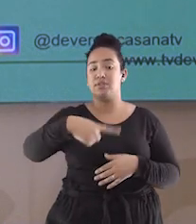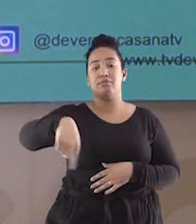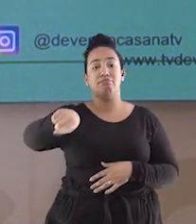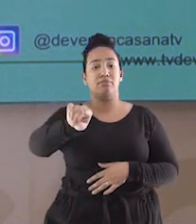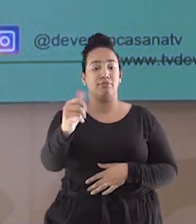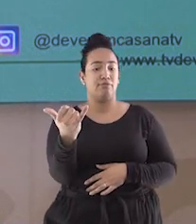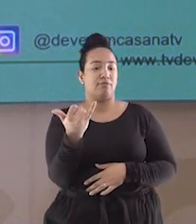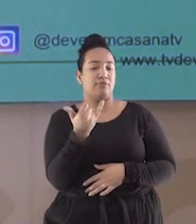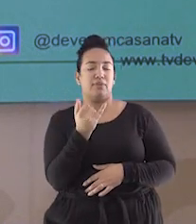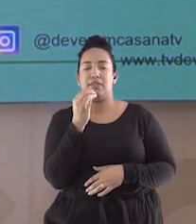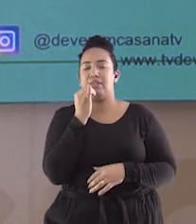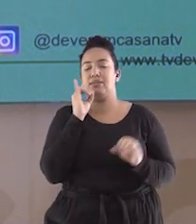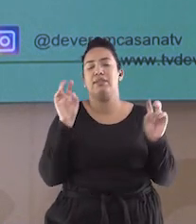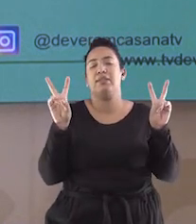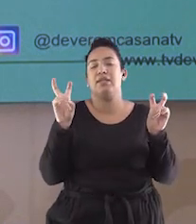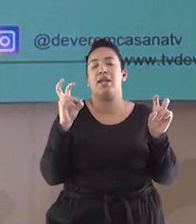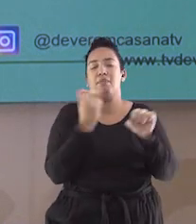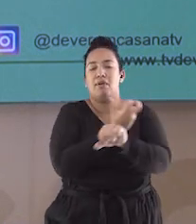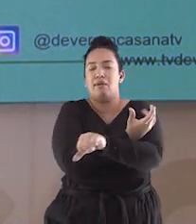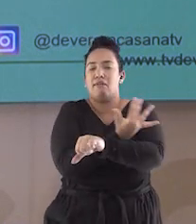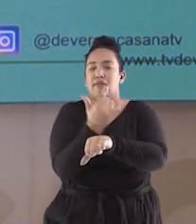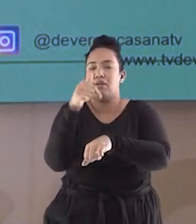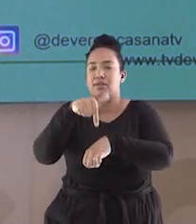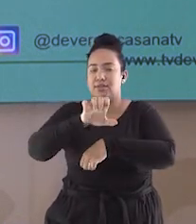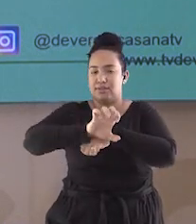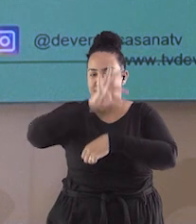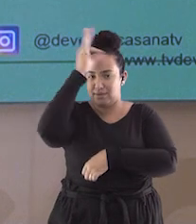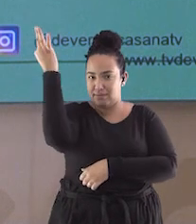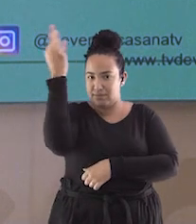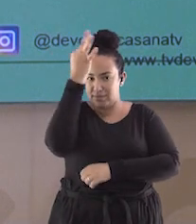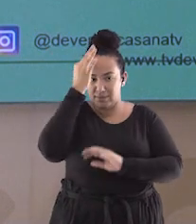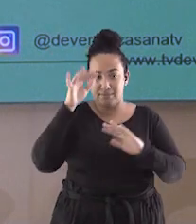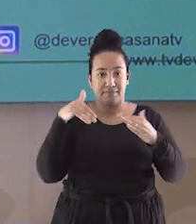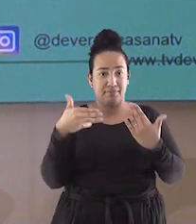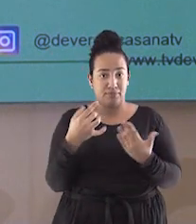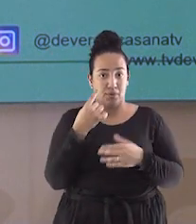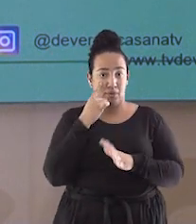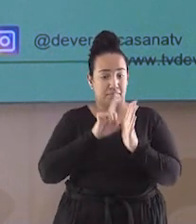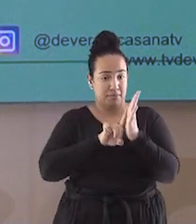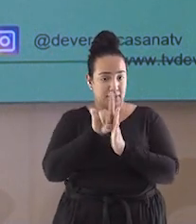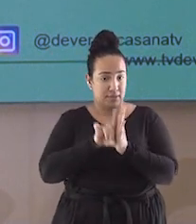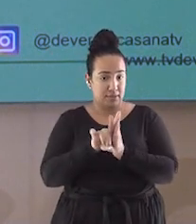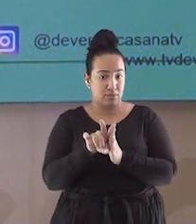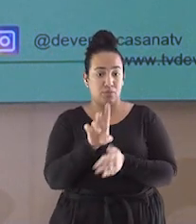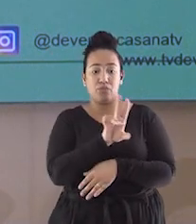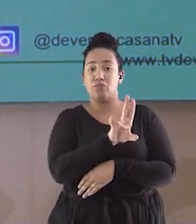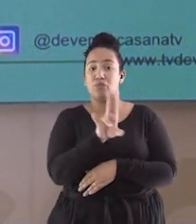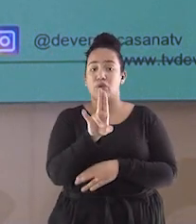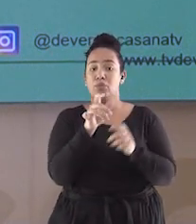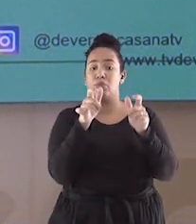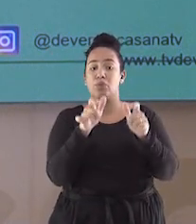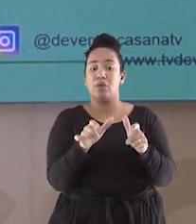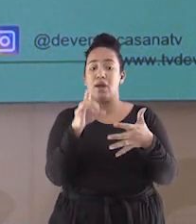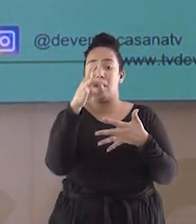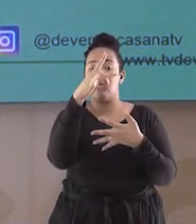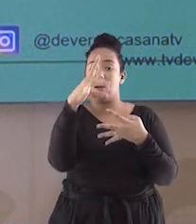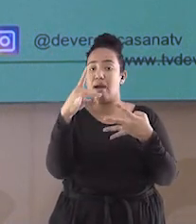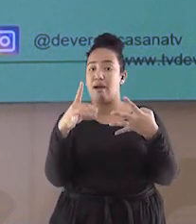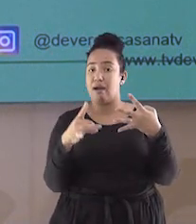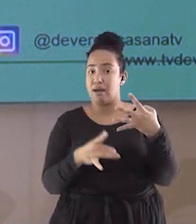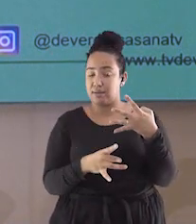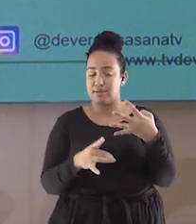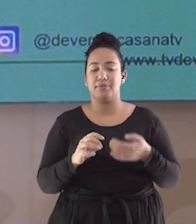formações vegetais? Vamos falar um pouquinho sobre eles. E não esquece de marcar a sua presença nesta aula.